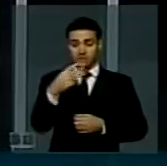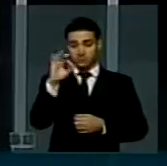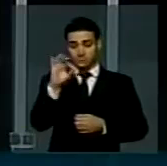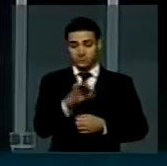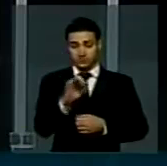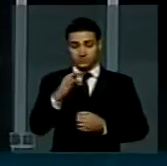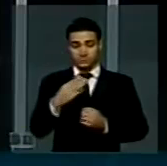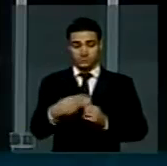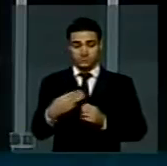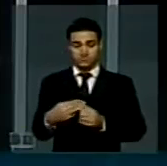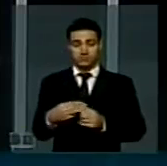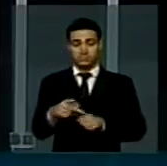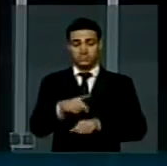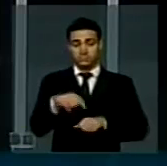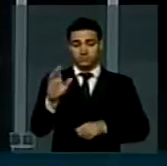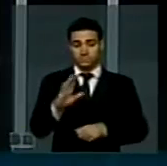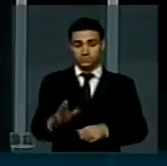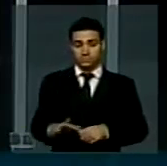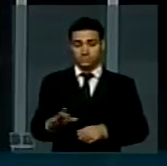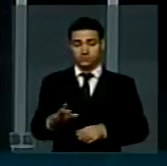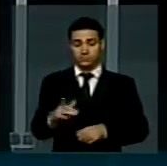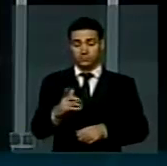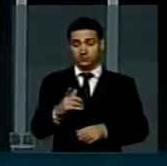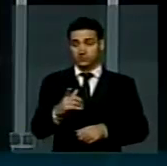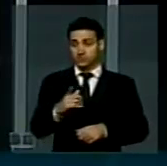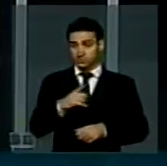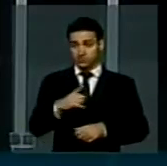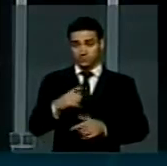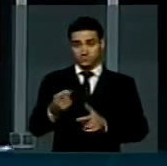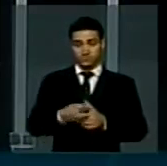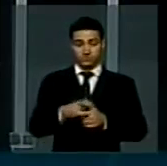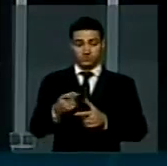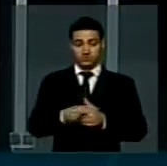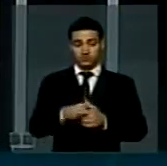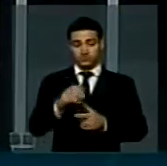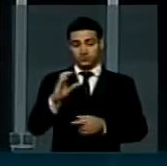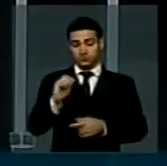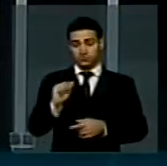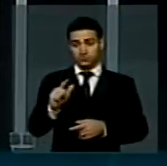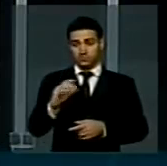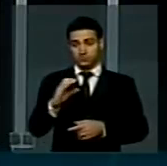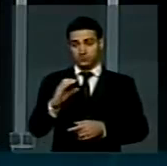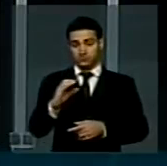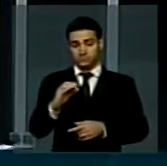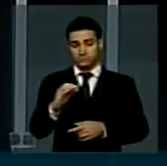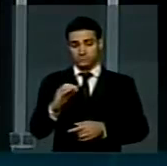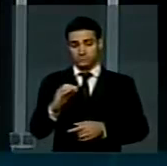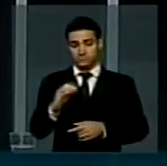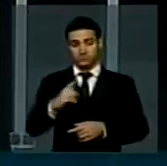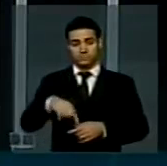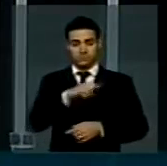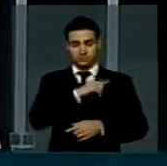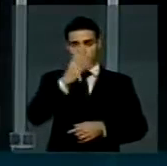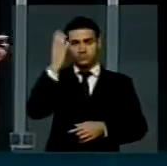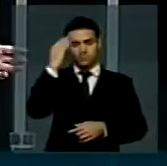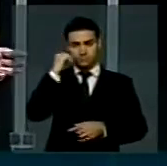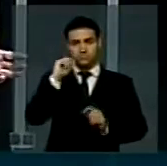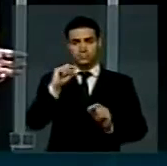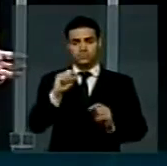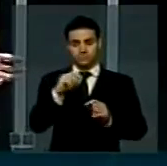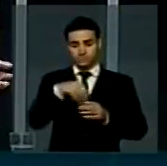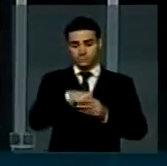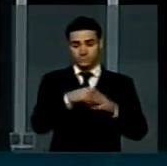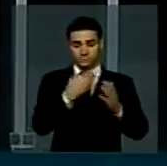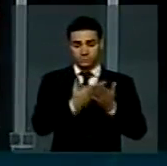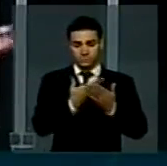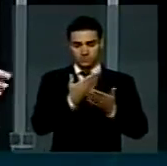93% dos municípios brasileiros estavam inadimplentes no CALC. E nós sabemos muito bem que numa sala de